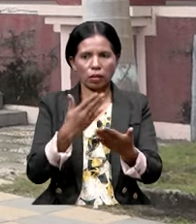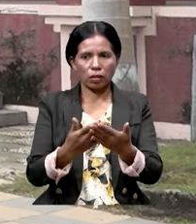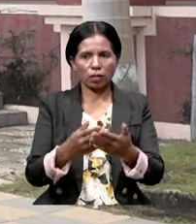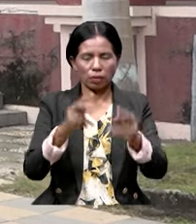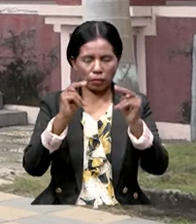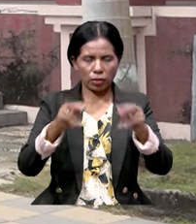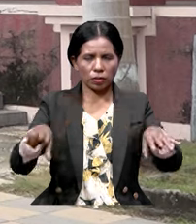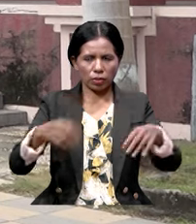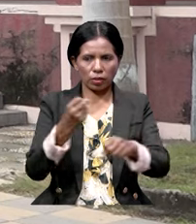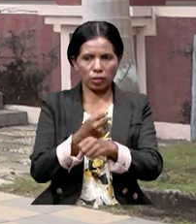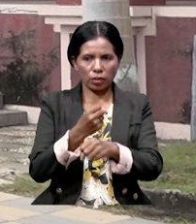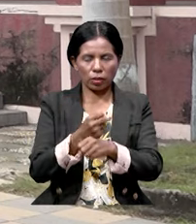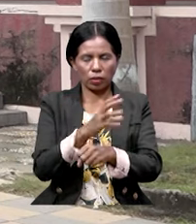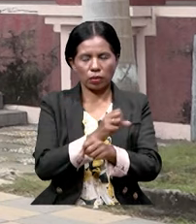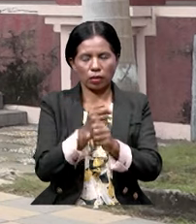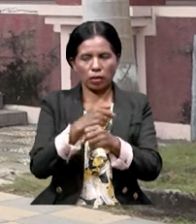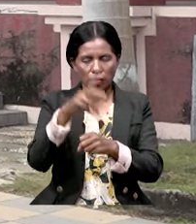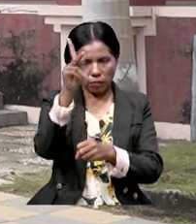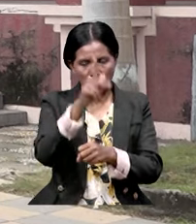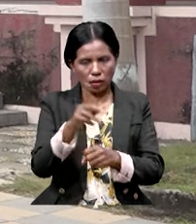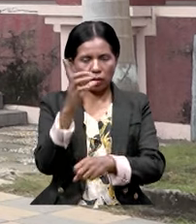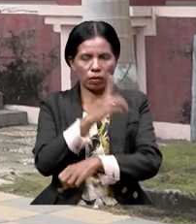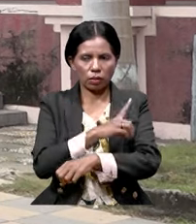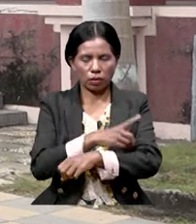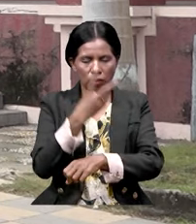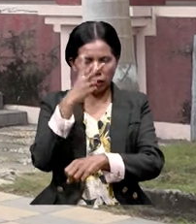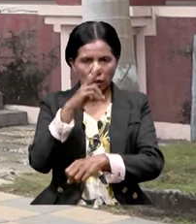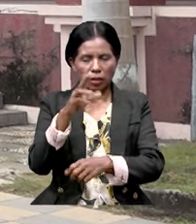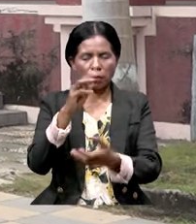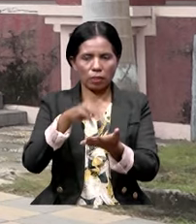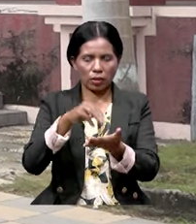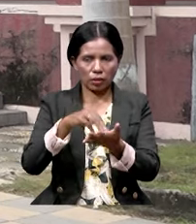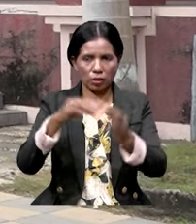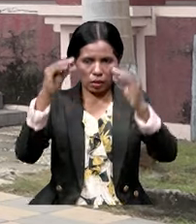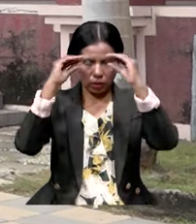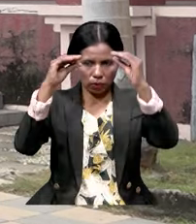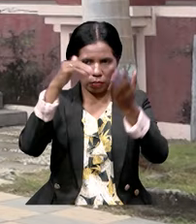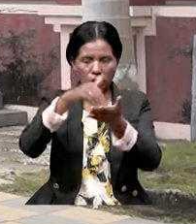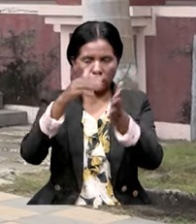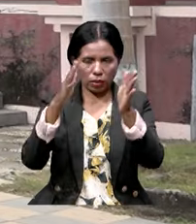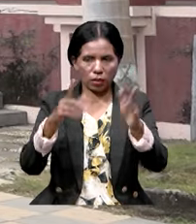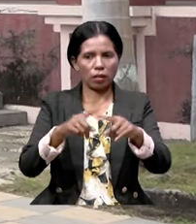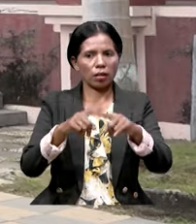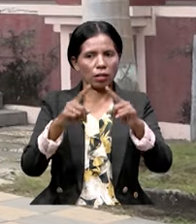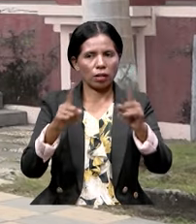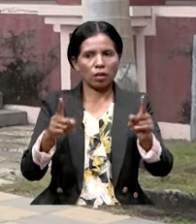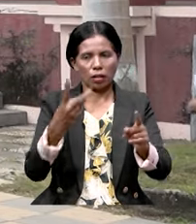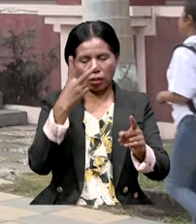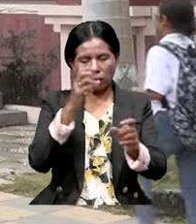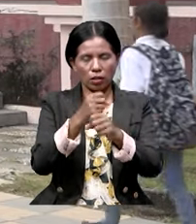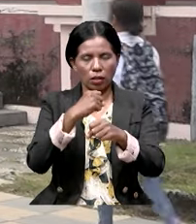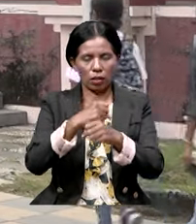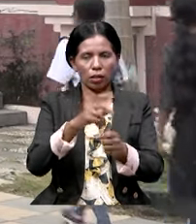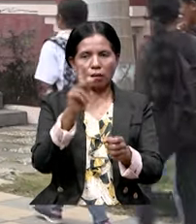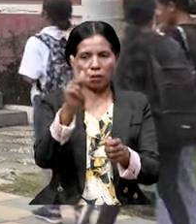precisa esforço, a tu halo pesquisa loro, onde atualiza a matéria, nem be hanorin ba estudante sira. Mas bem, a tu halo pesquisa,